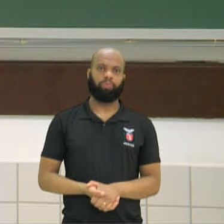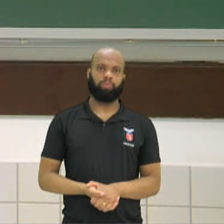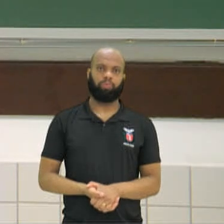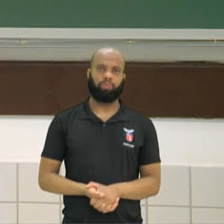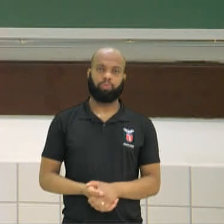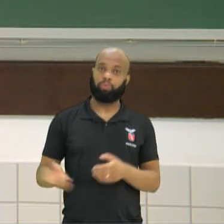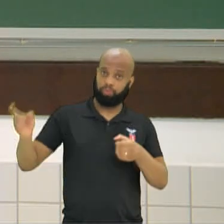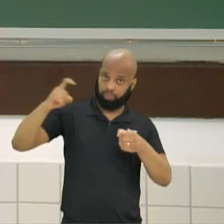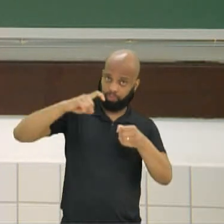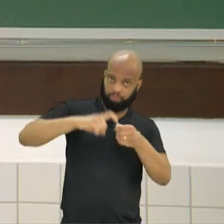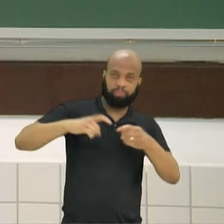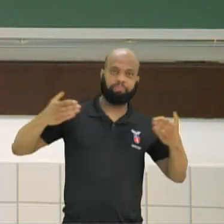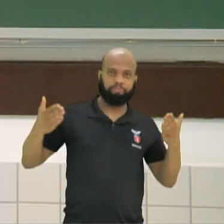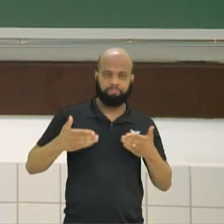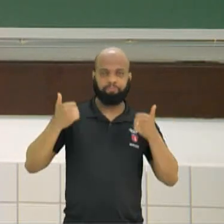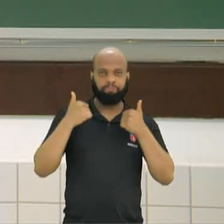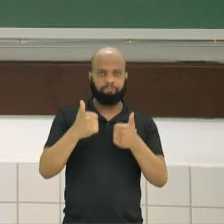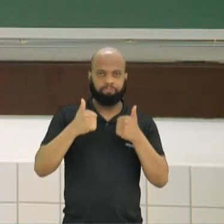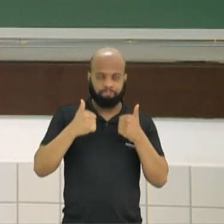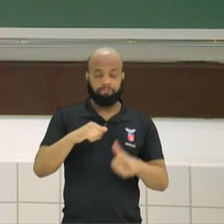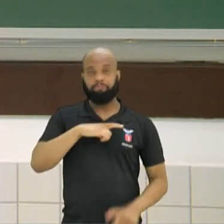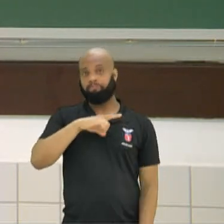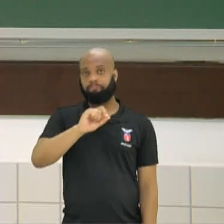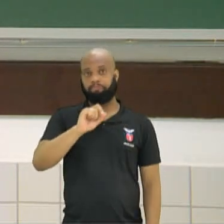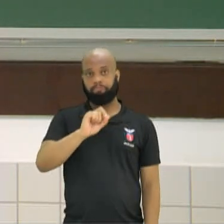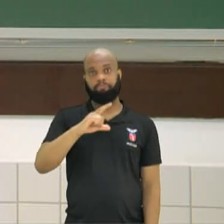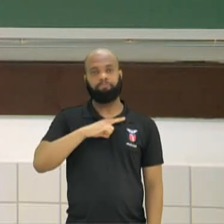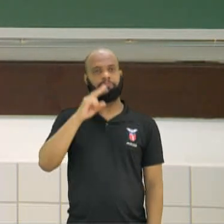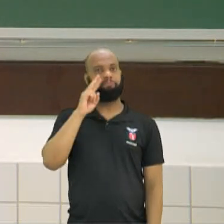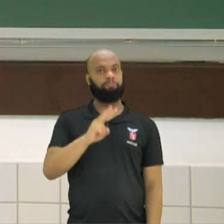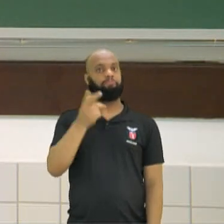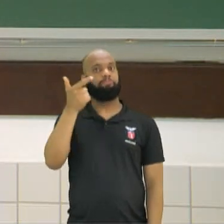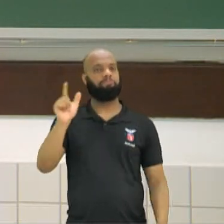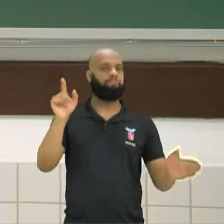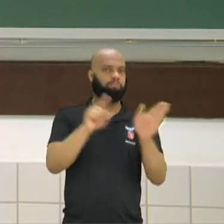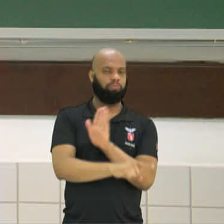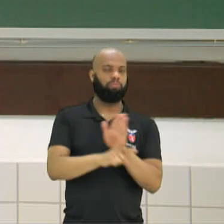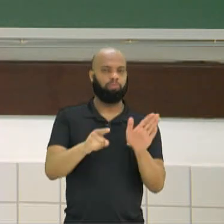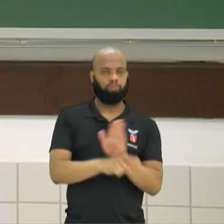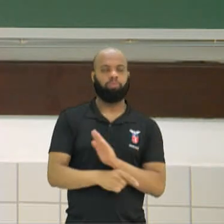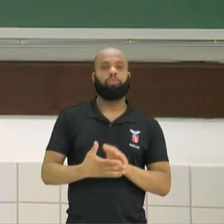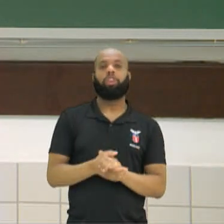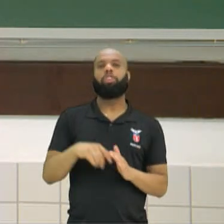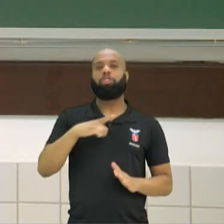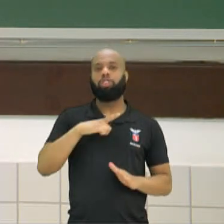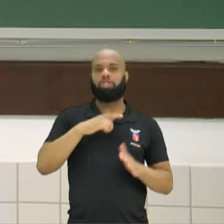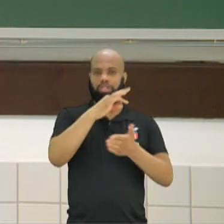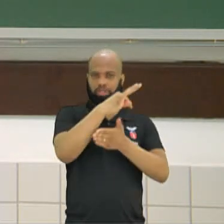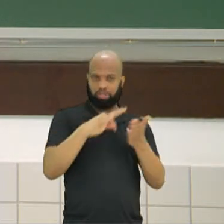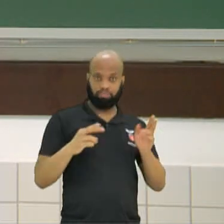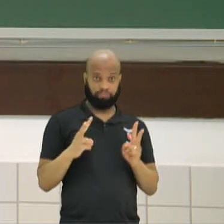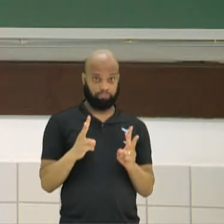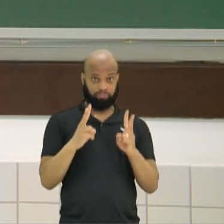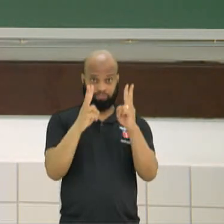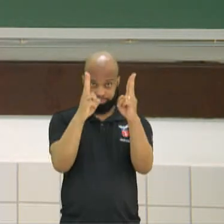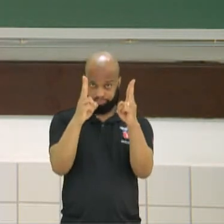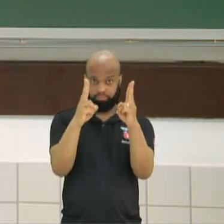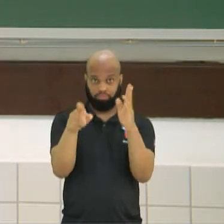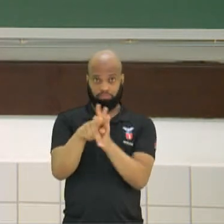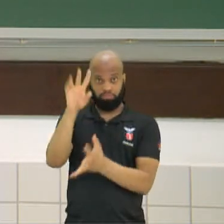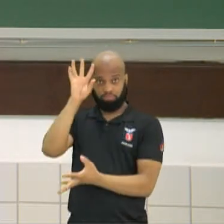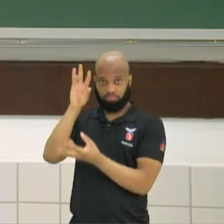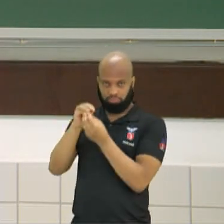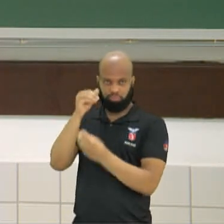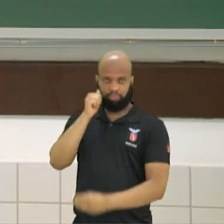Voltamos, galera, beleza? Então vamos dar mais uma olhadinha na nossa pergunta aqui. A gente tinha um pedaço do trecho da conclusão